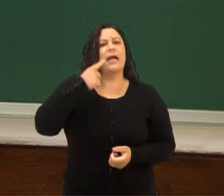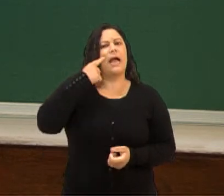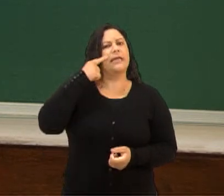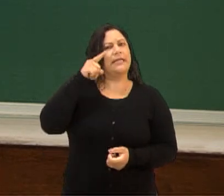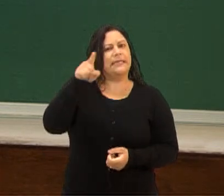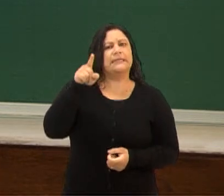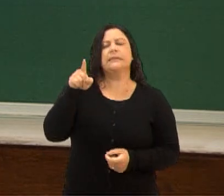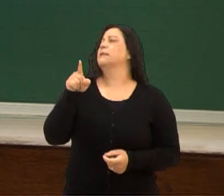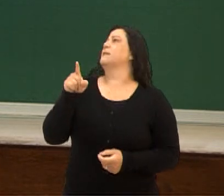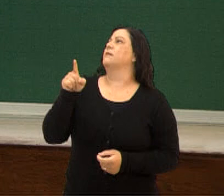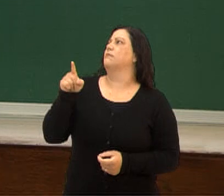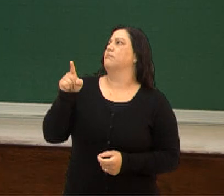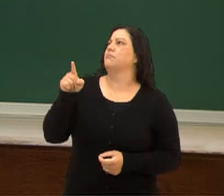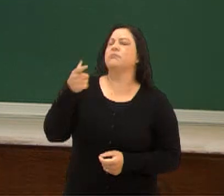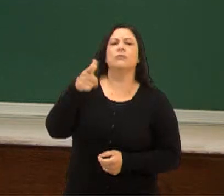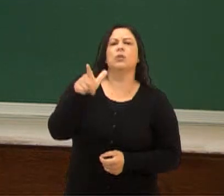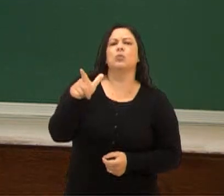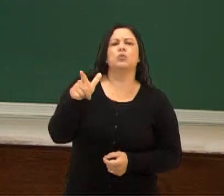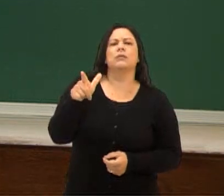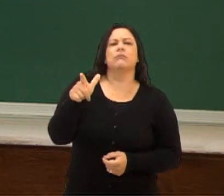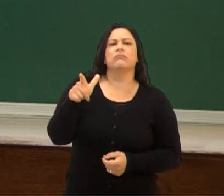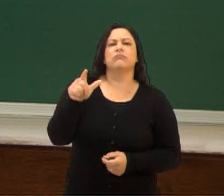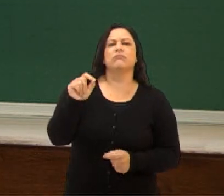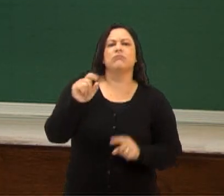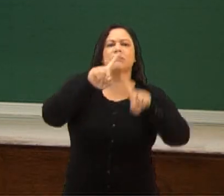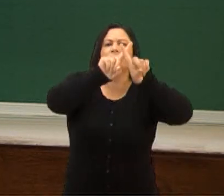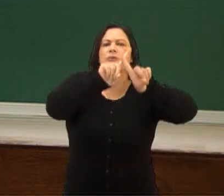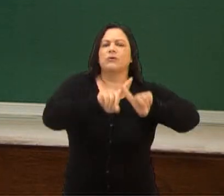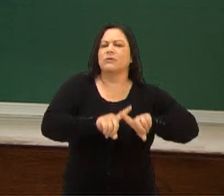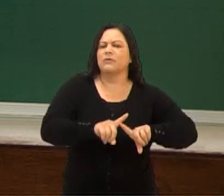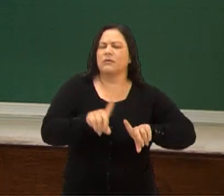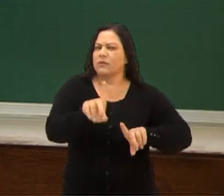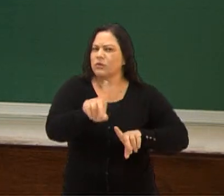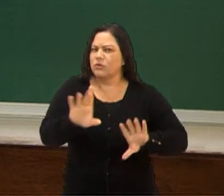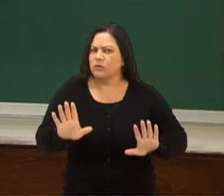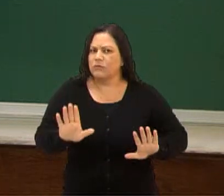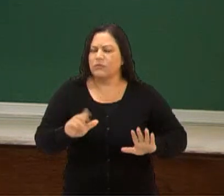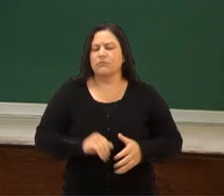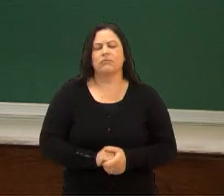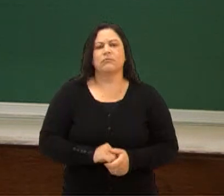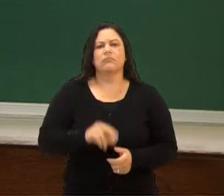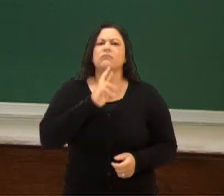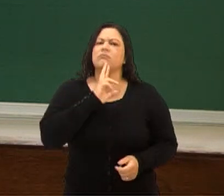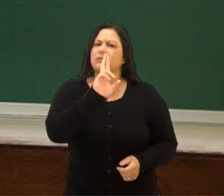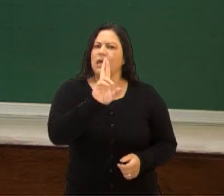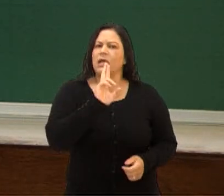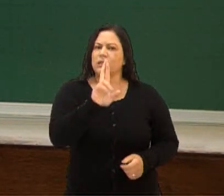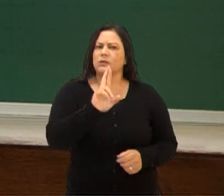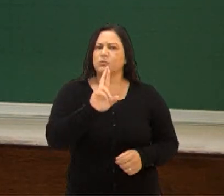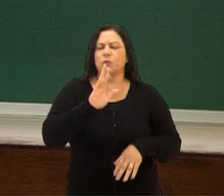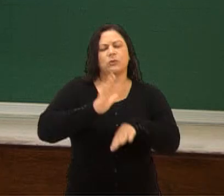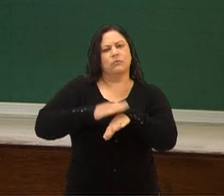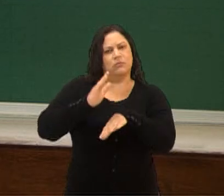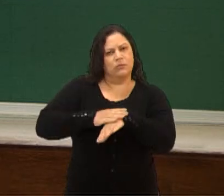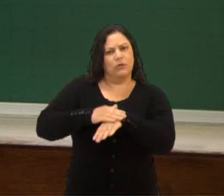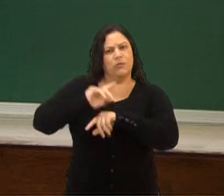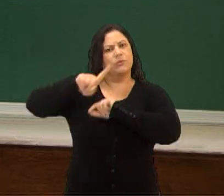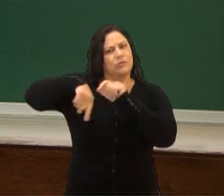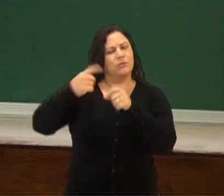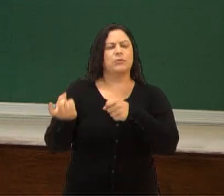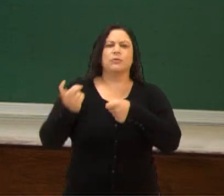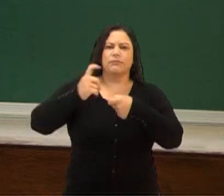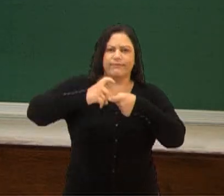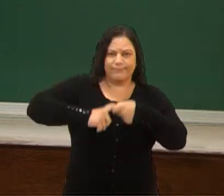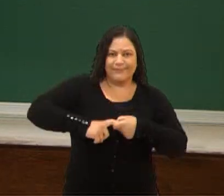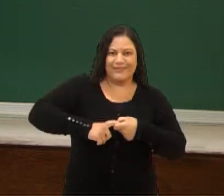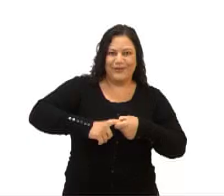Nessa aqui não terão alternativas para vocês. Vocês vão ter que construir e trazer a resposta para mim. A gente corrige em instantes,